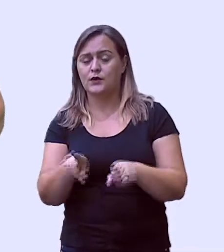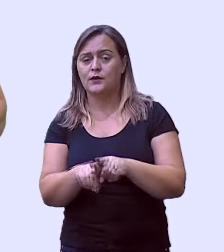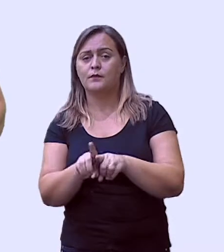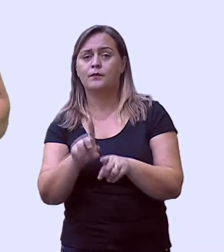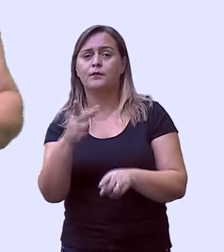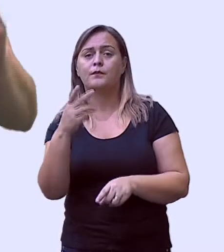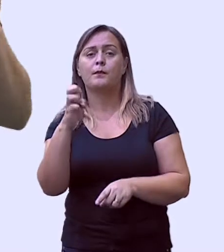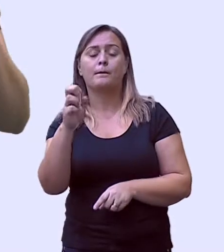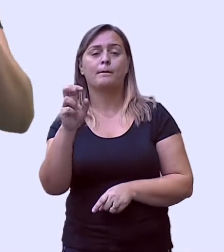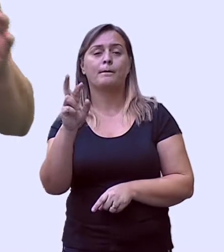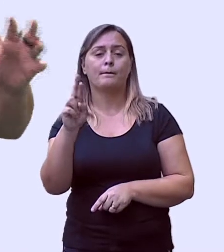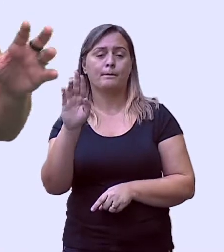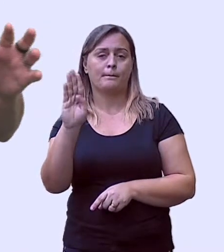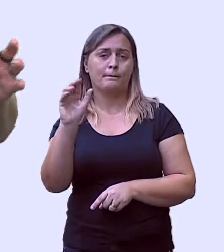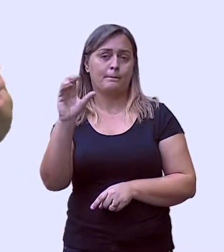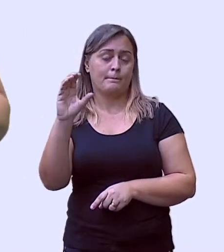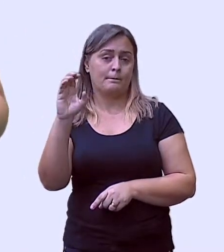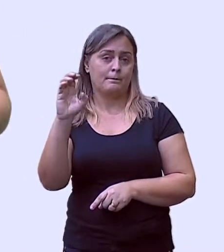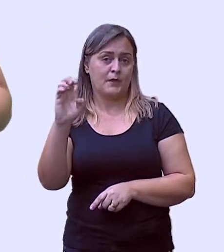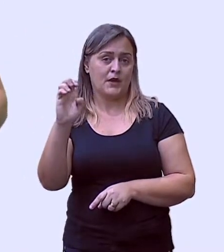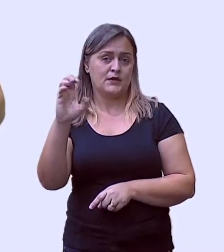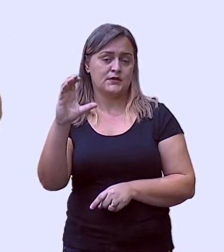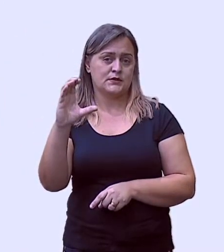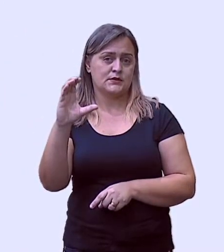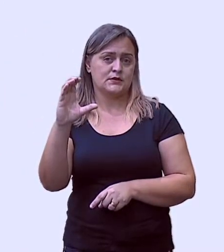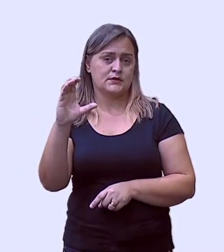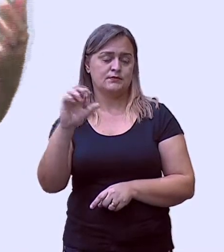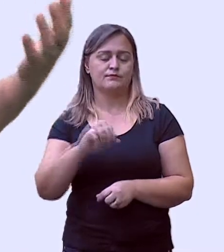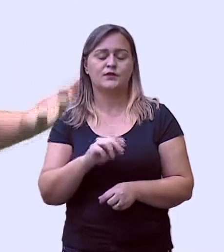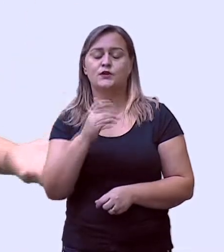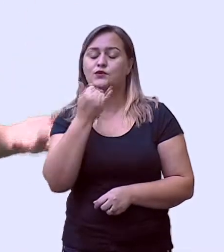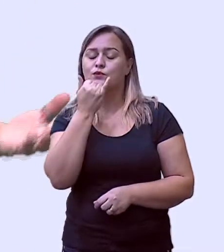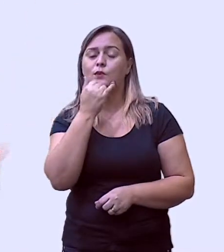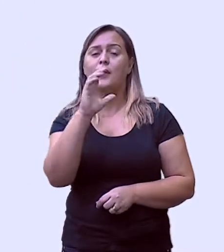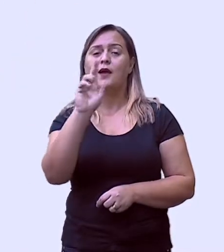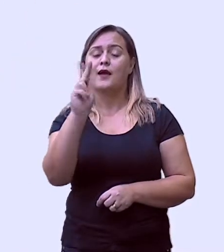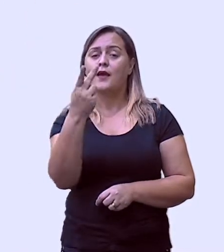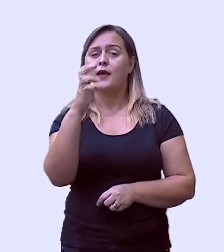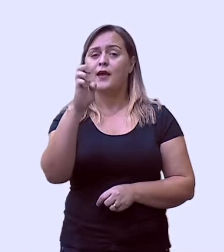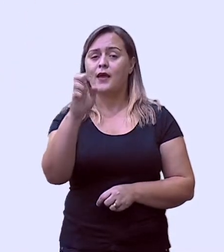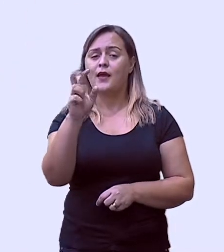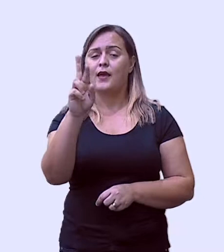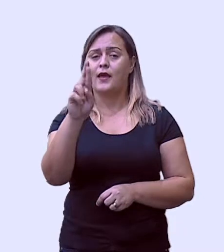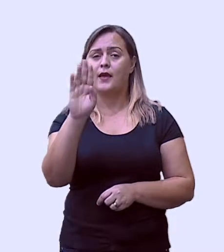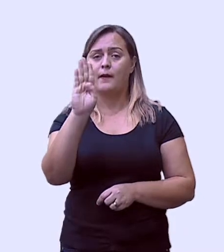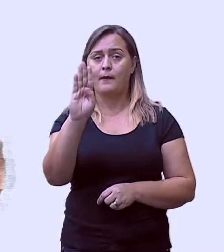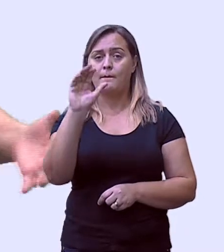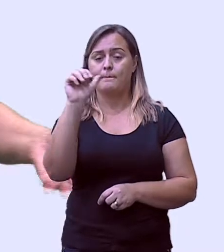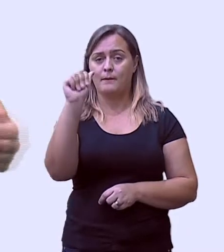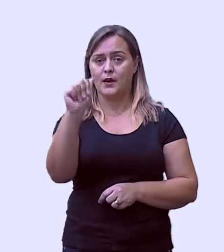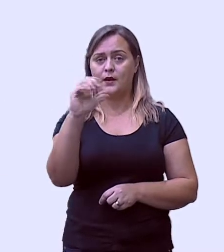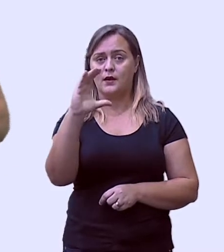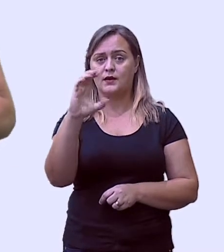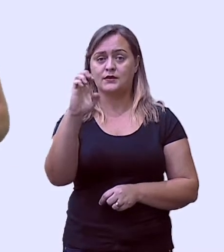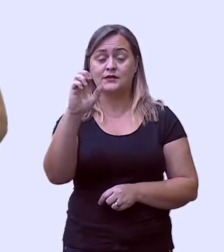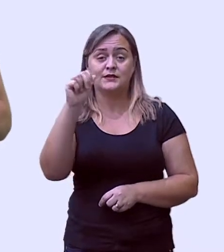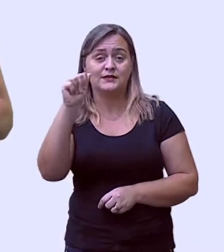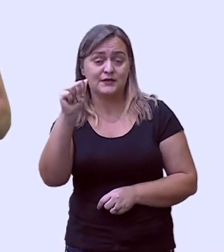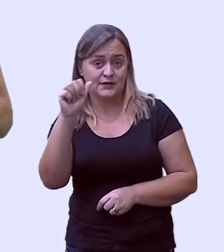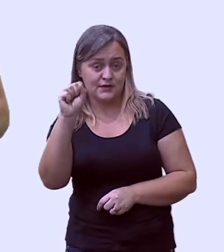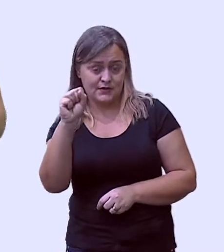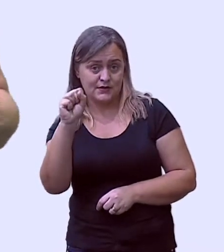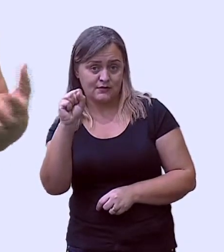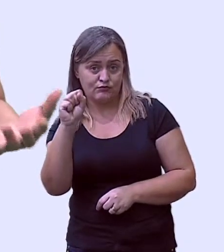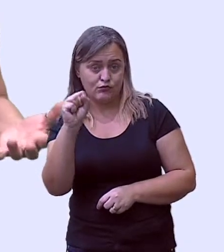que os torna competitivos, pois depende de condições específicas para se